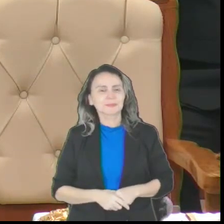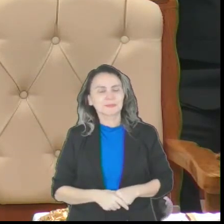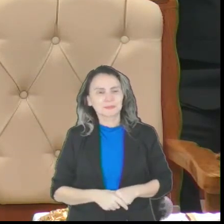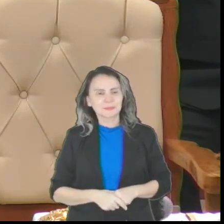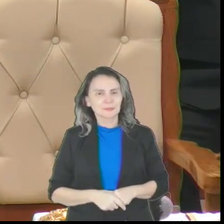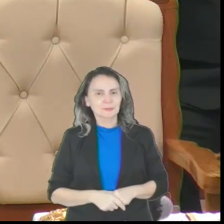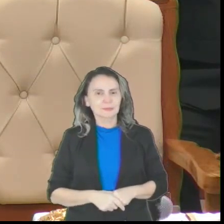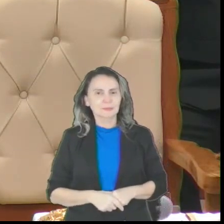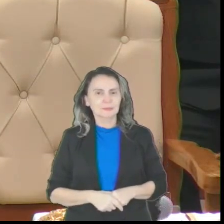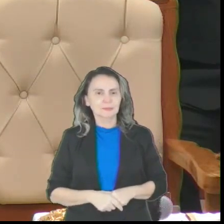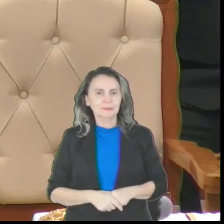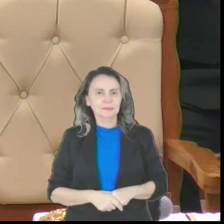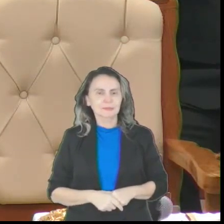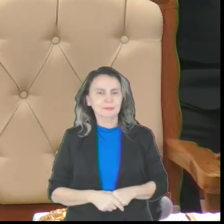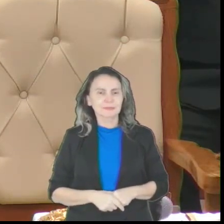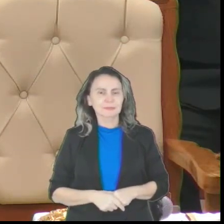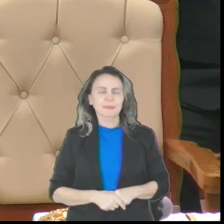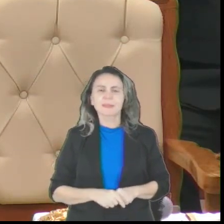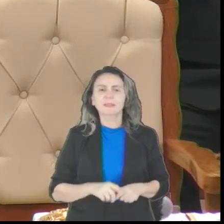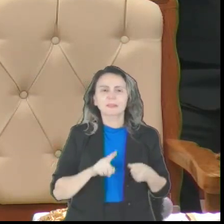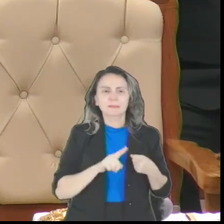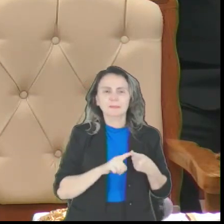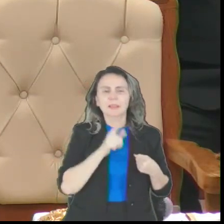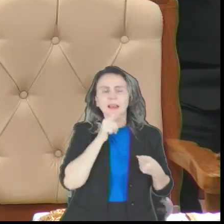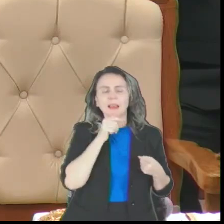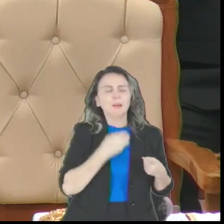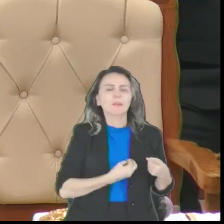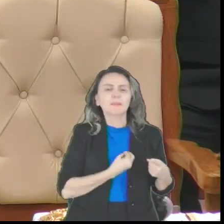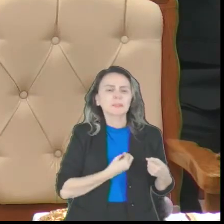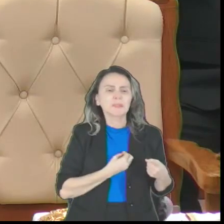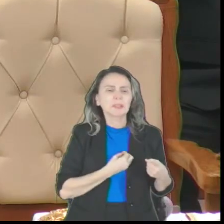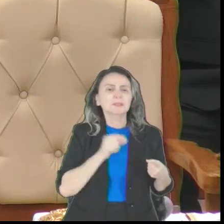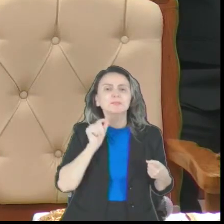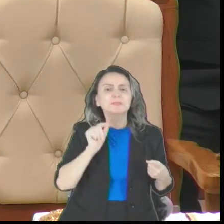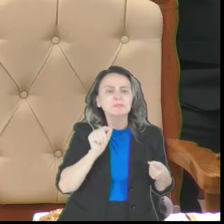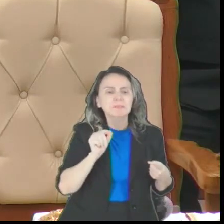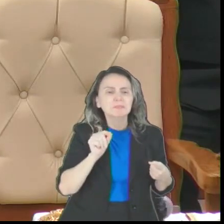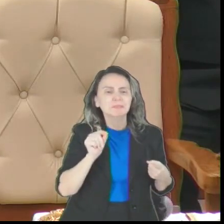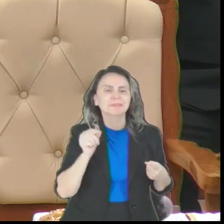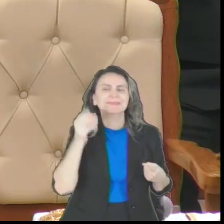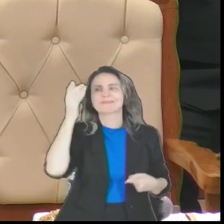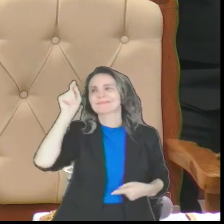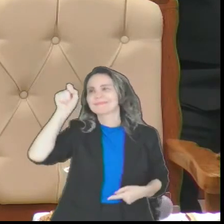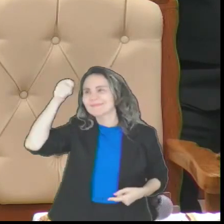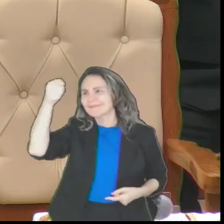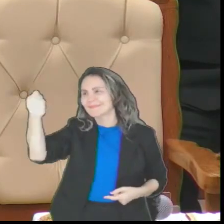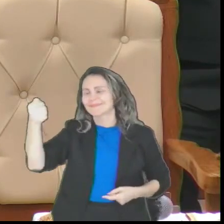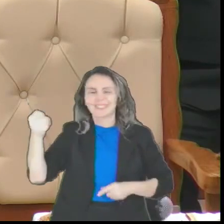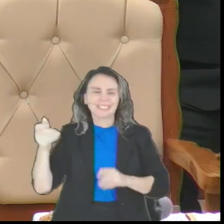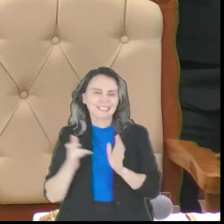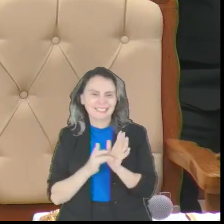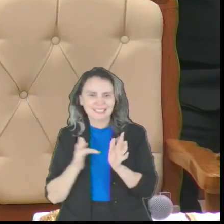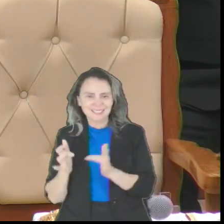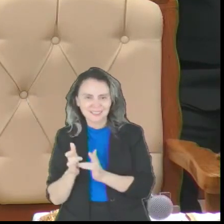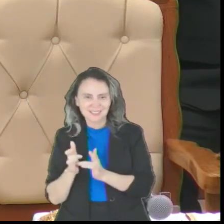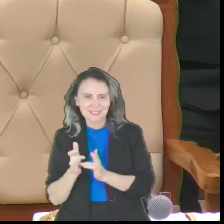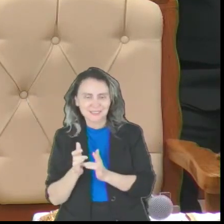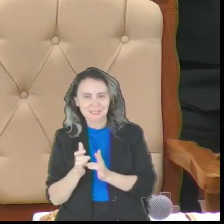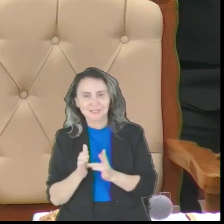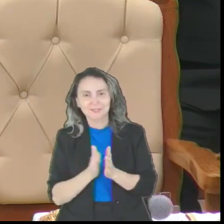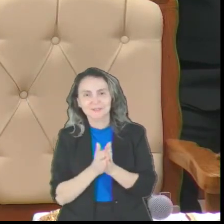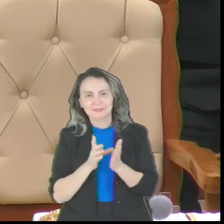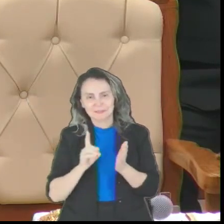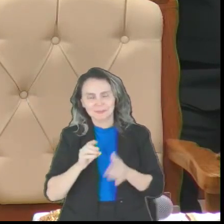Quem é a água viva, irmãos? A água viva é Jesus. O evangelista João, registrando o